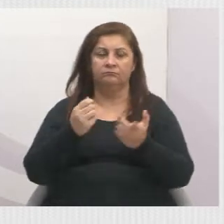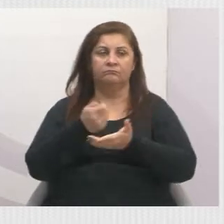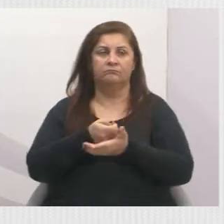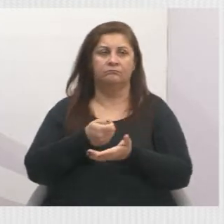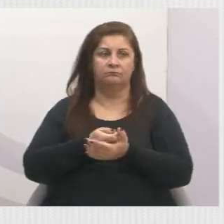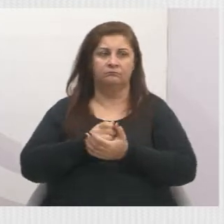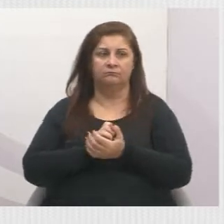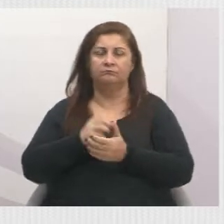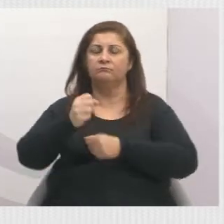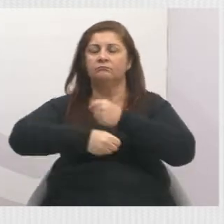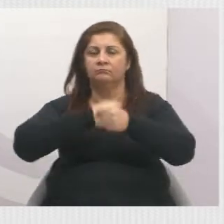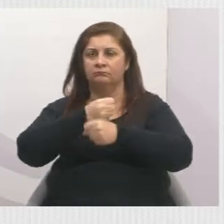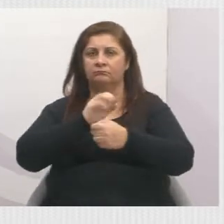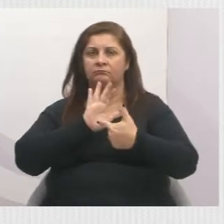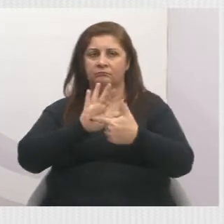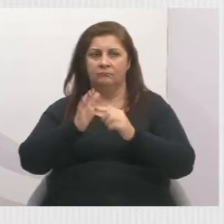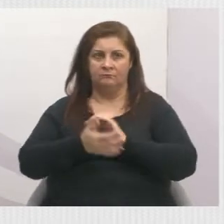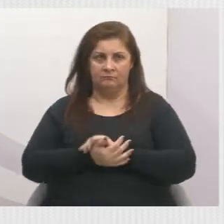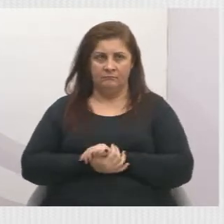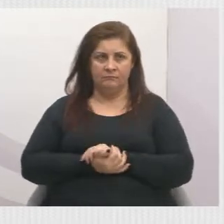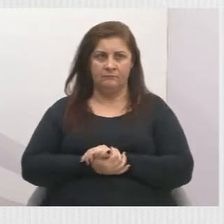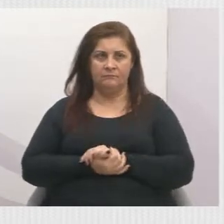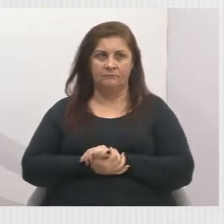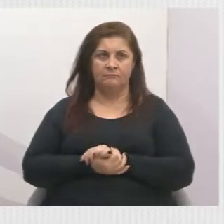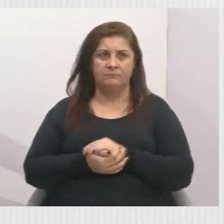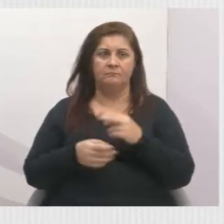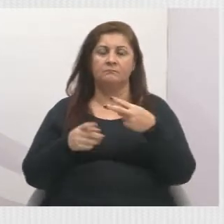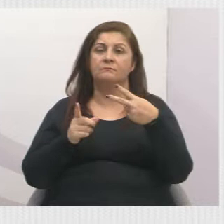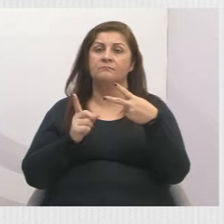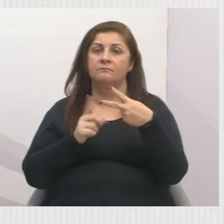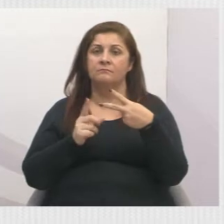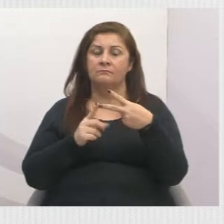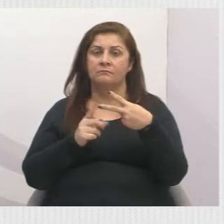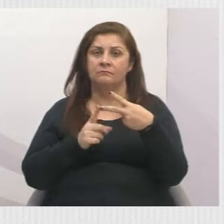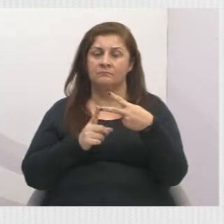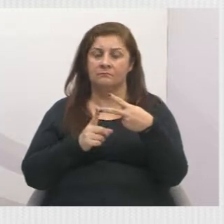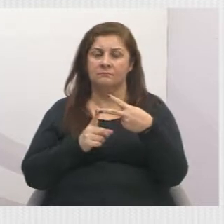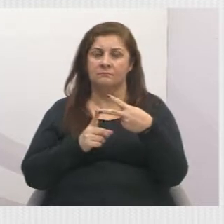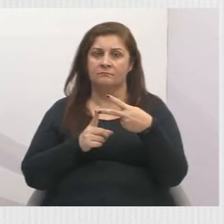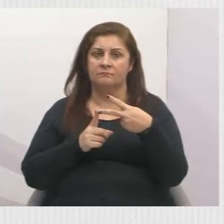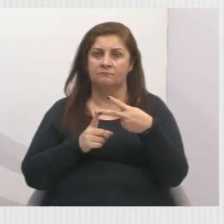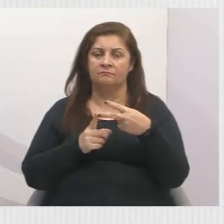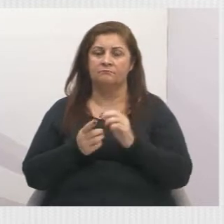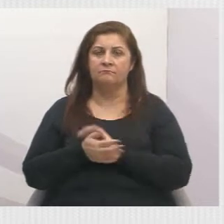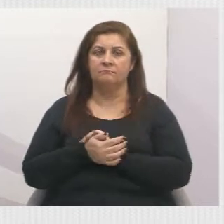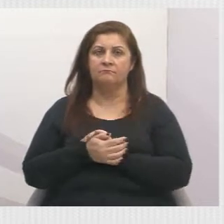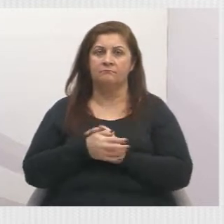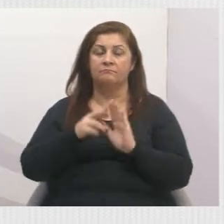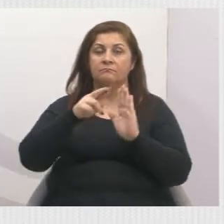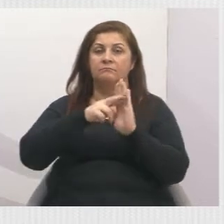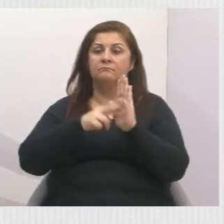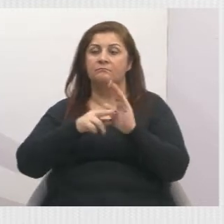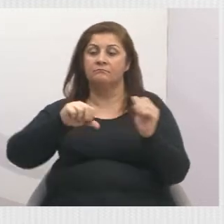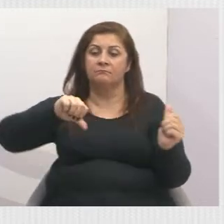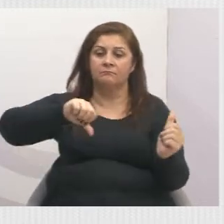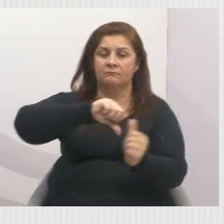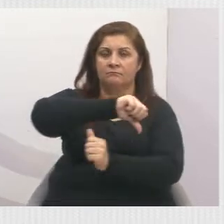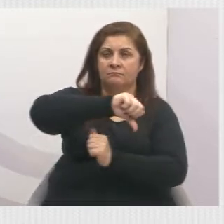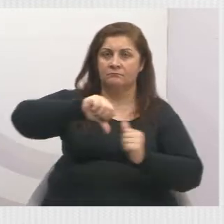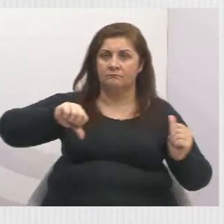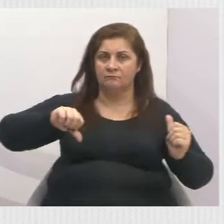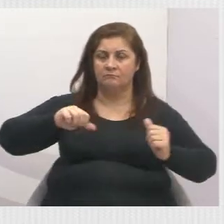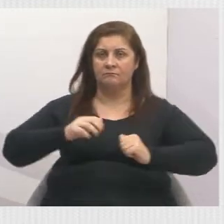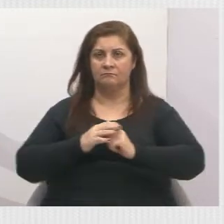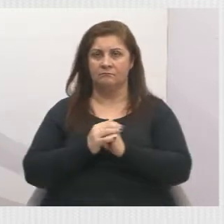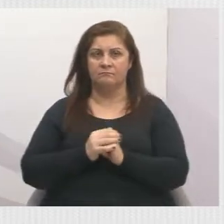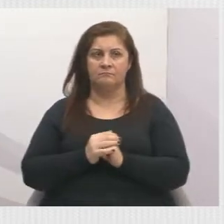isso anualmente. Segunda modificação que foi feita se refere às regras de transição. São as regras